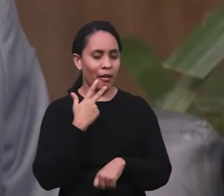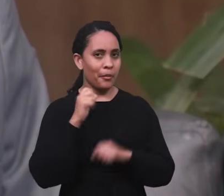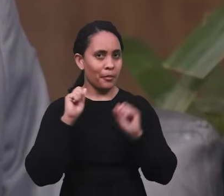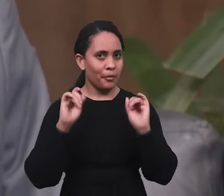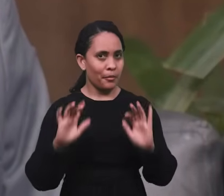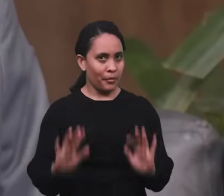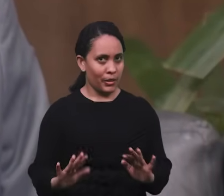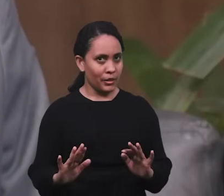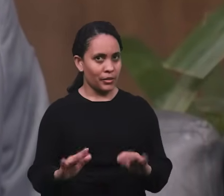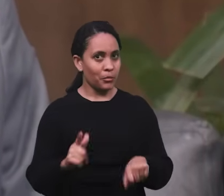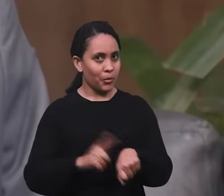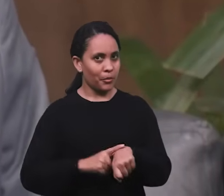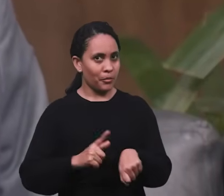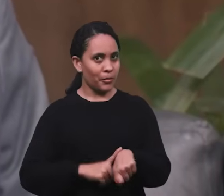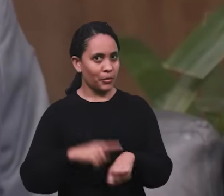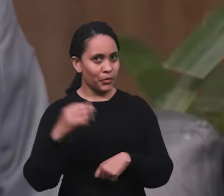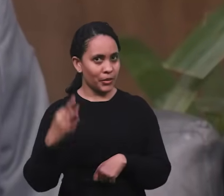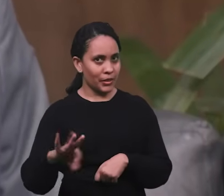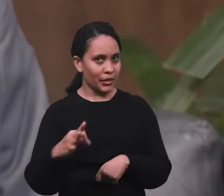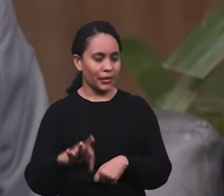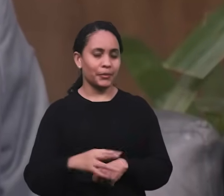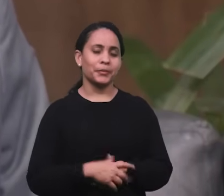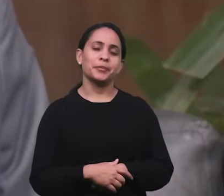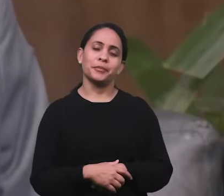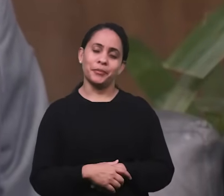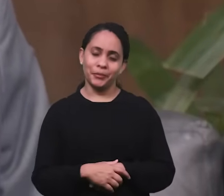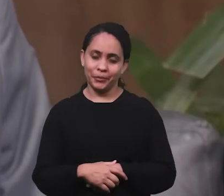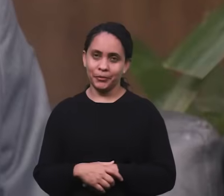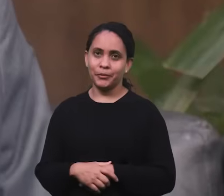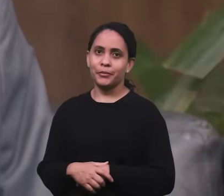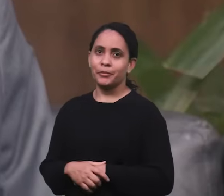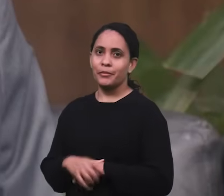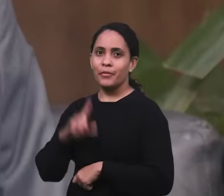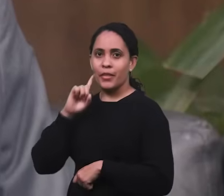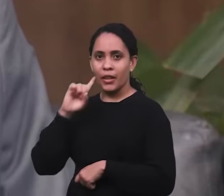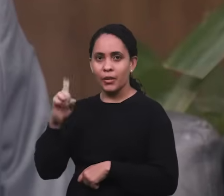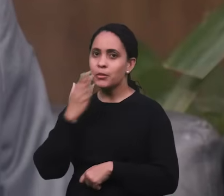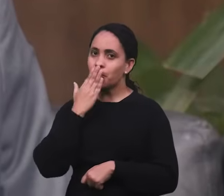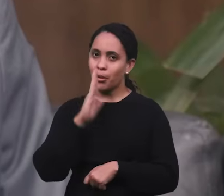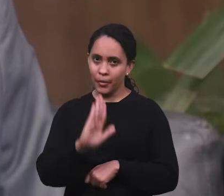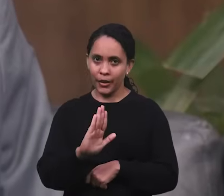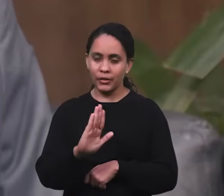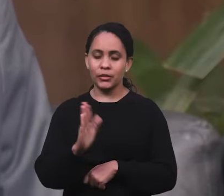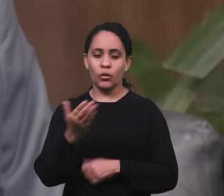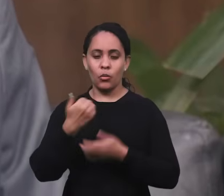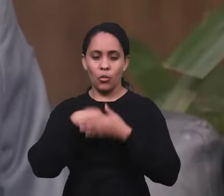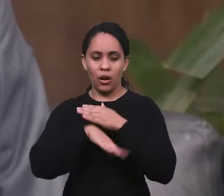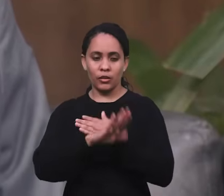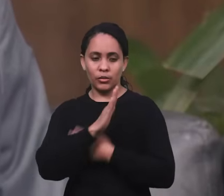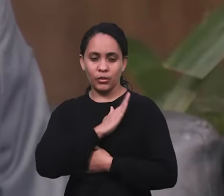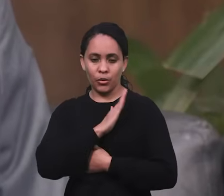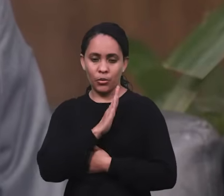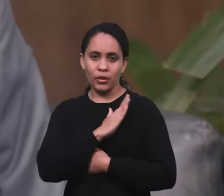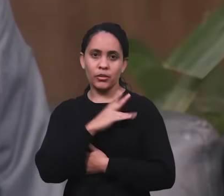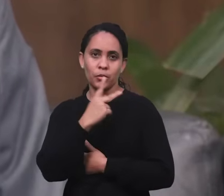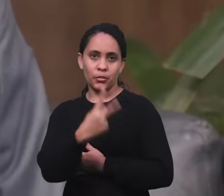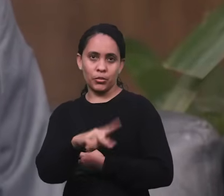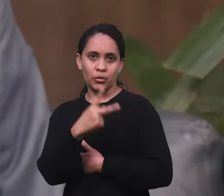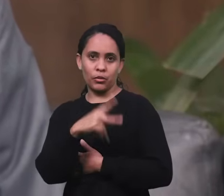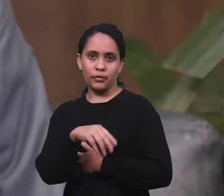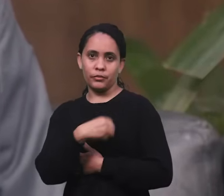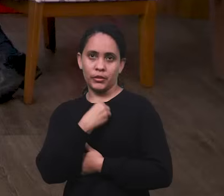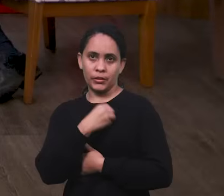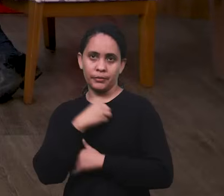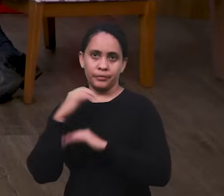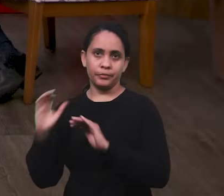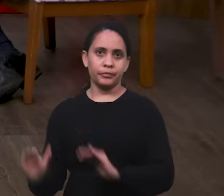as bênçãos. Tem a hora de contar a bênção. Tem o momento certo de contar a bênção. Deus fez promessa? Guarda ela no seu coração, é para você.